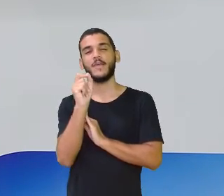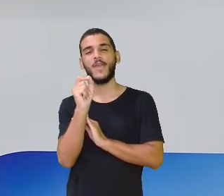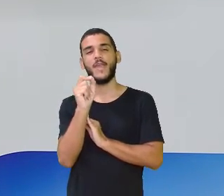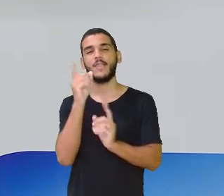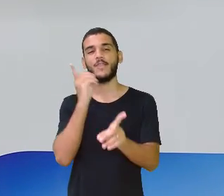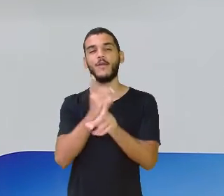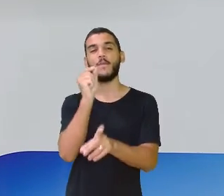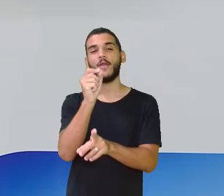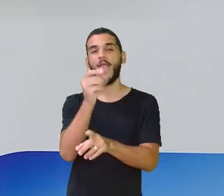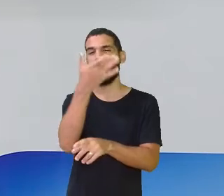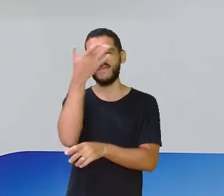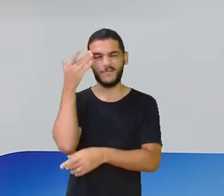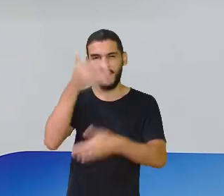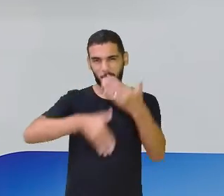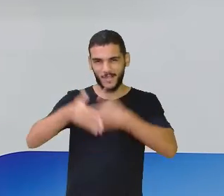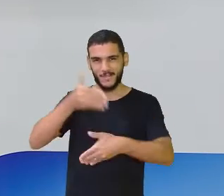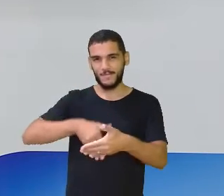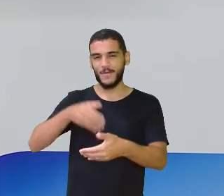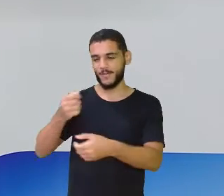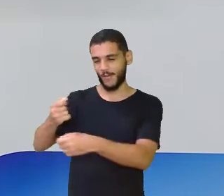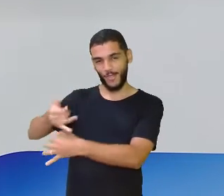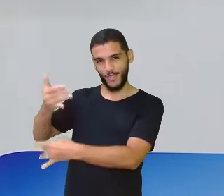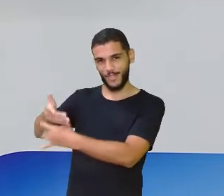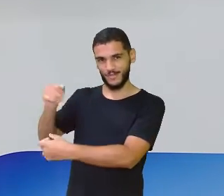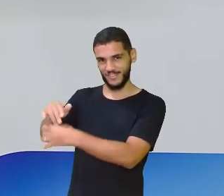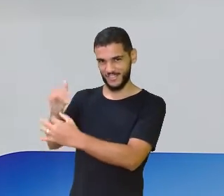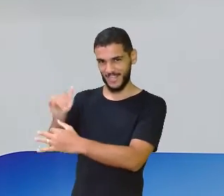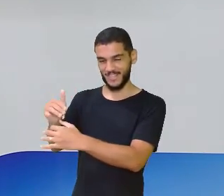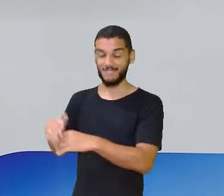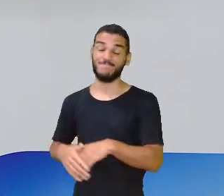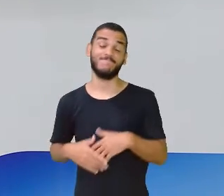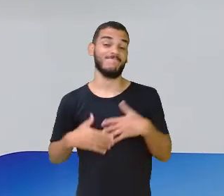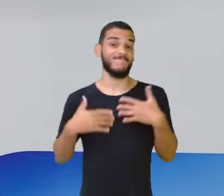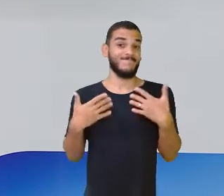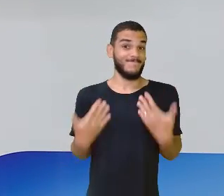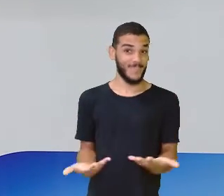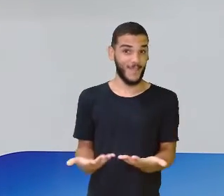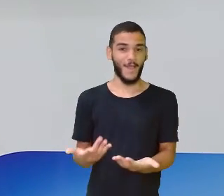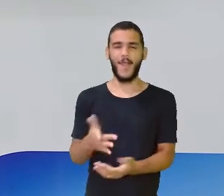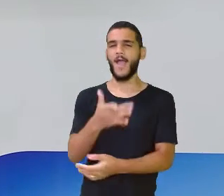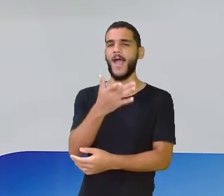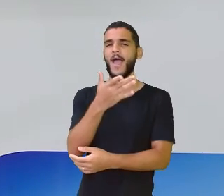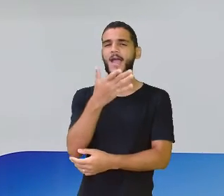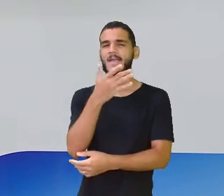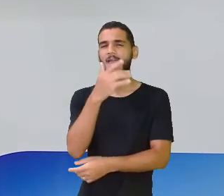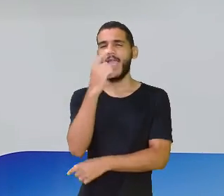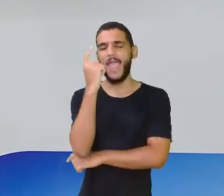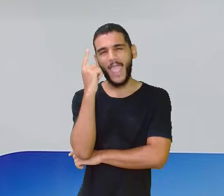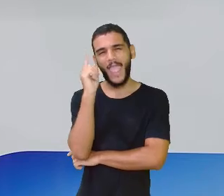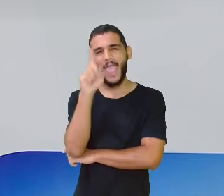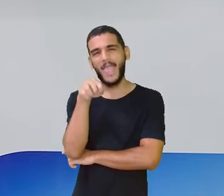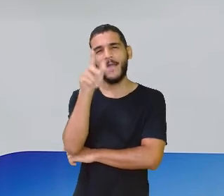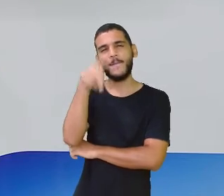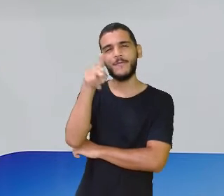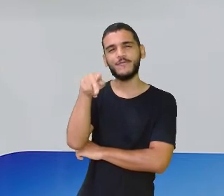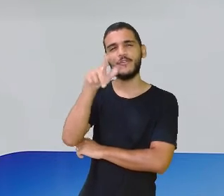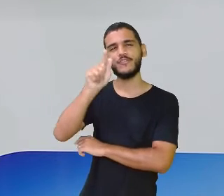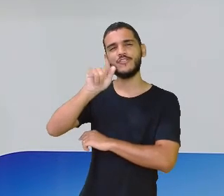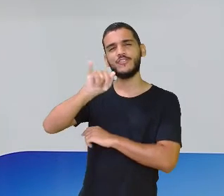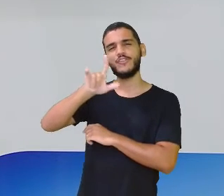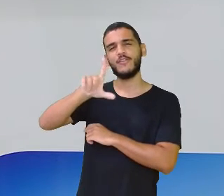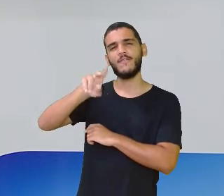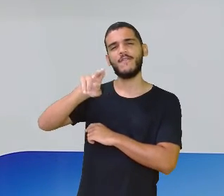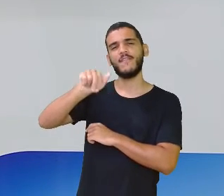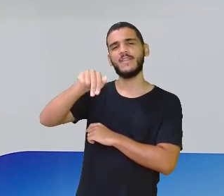descobriram quem é que está no chat? Porque eu lancei a enquete, né, no início da aula. Quem será que está interagindo hoje? Será o professor Givanilson? Será a